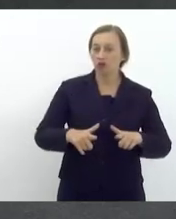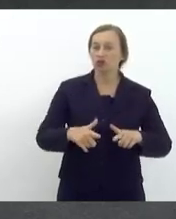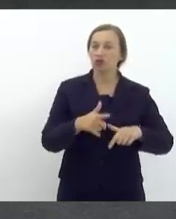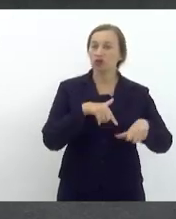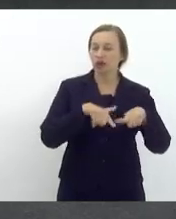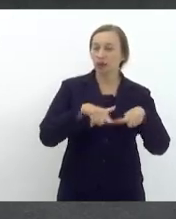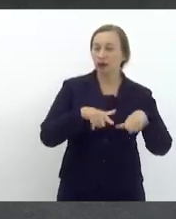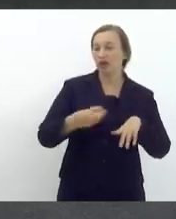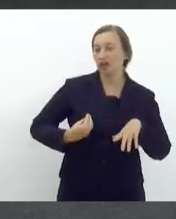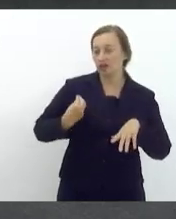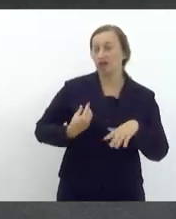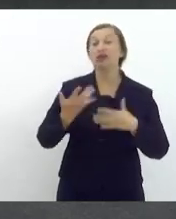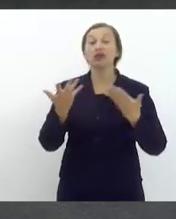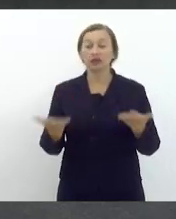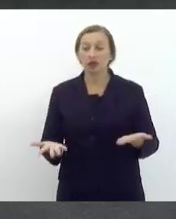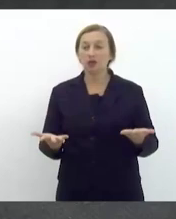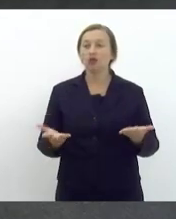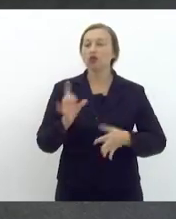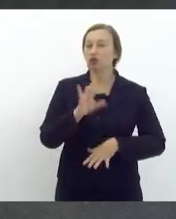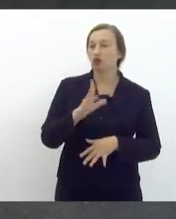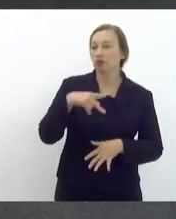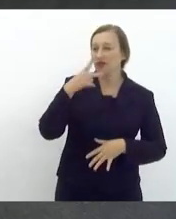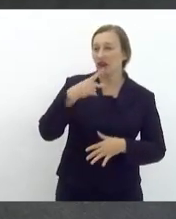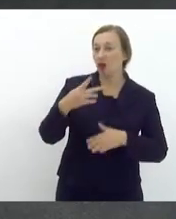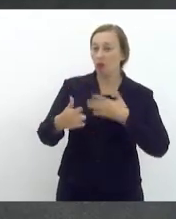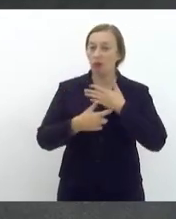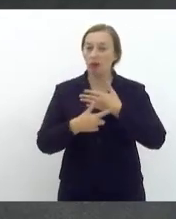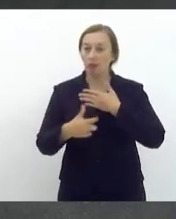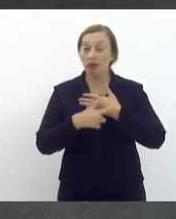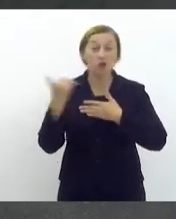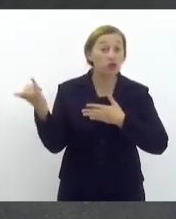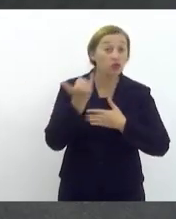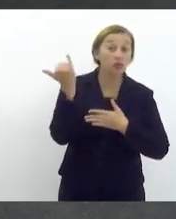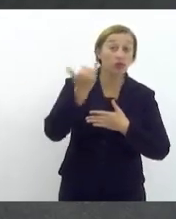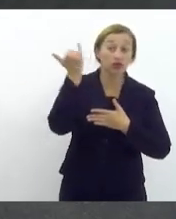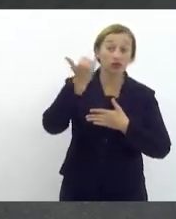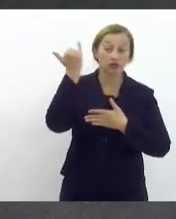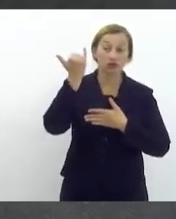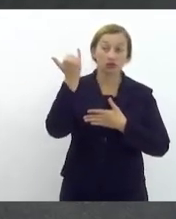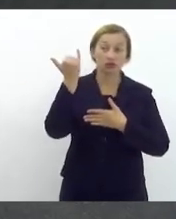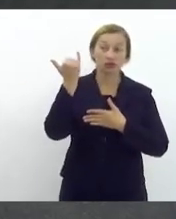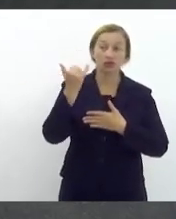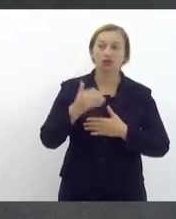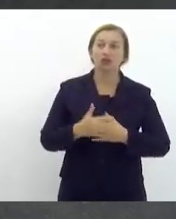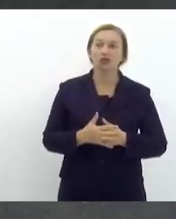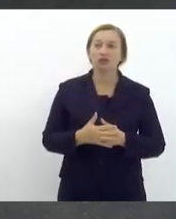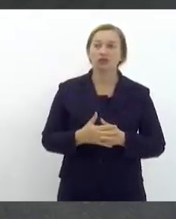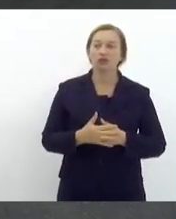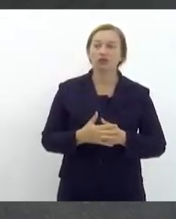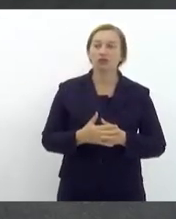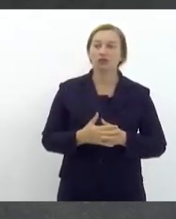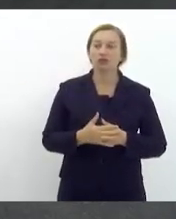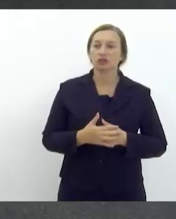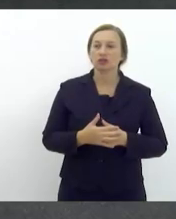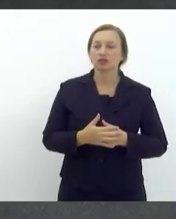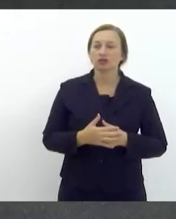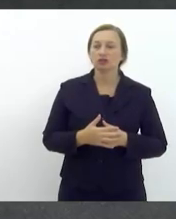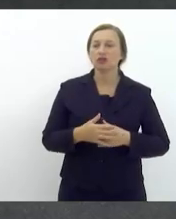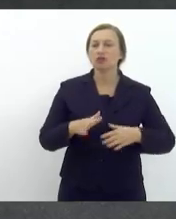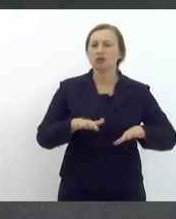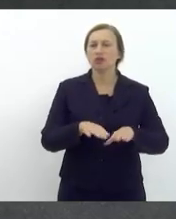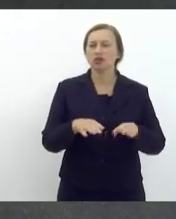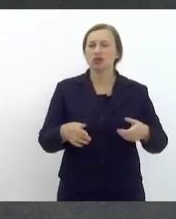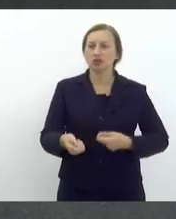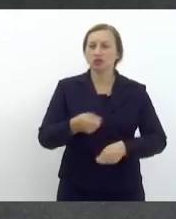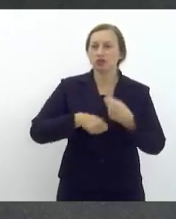referidas Universidades então só para reforçar o papel importante da abertura de uma mesa de negociação